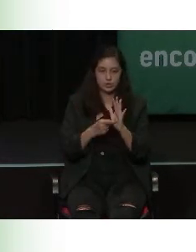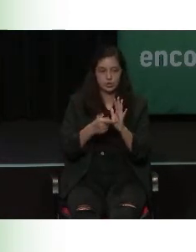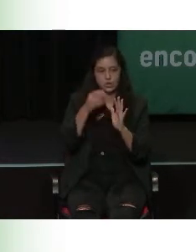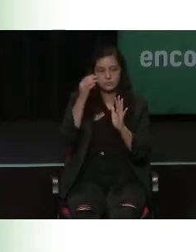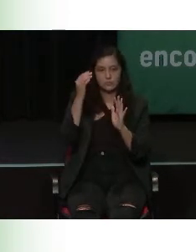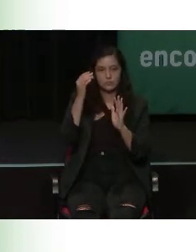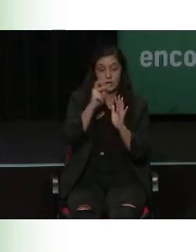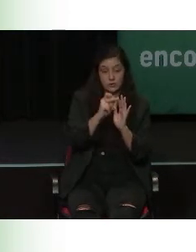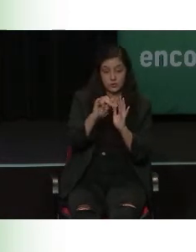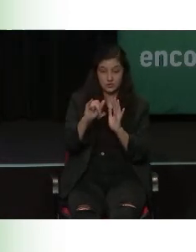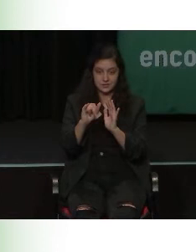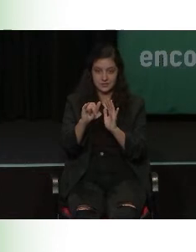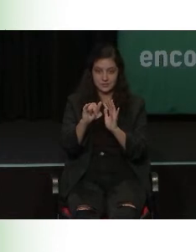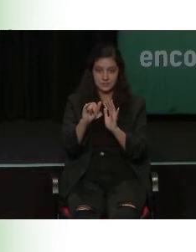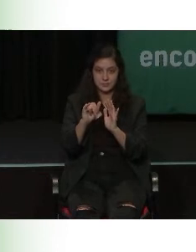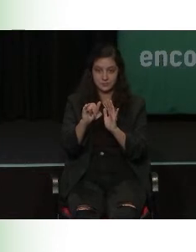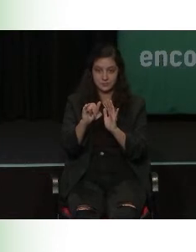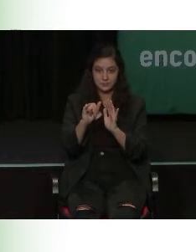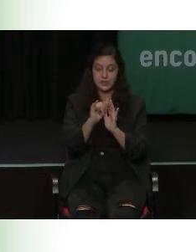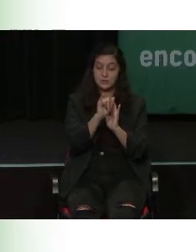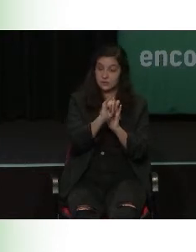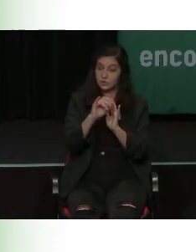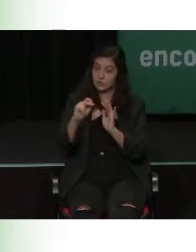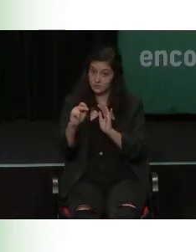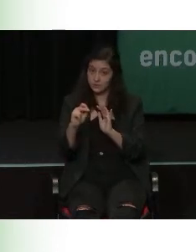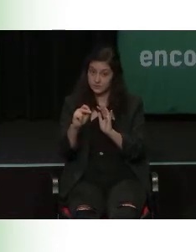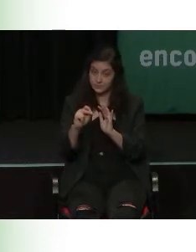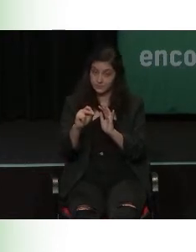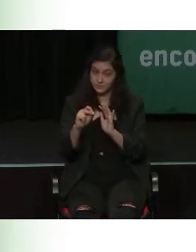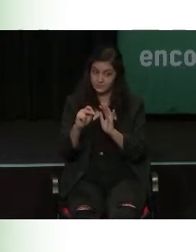inteligência artificial para poder fazer